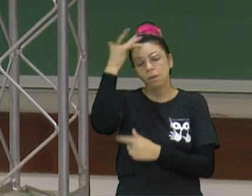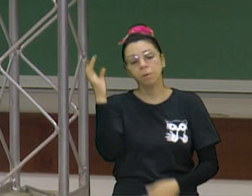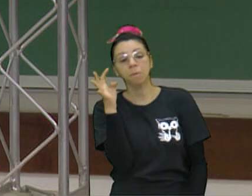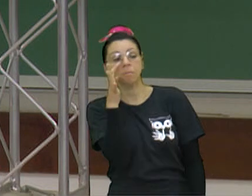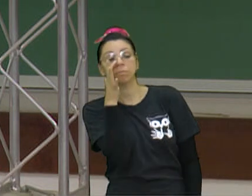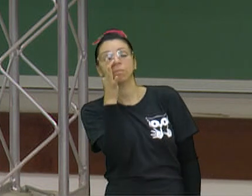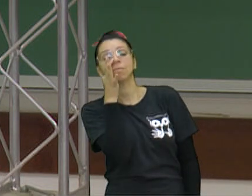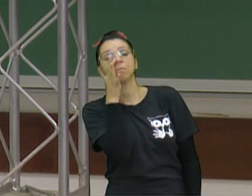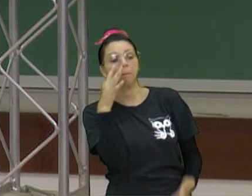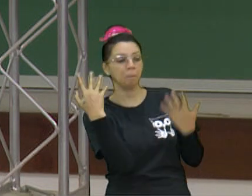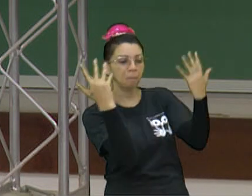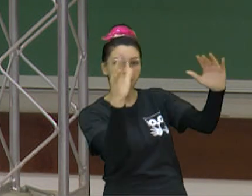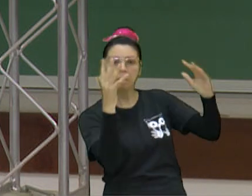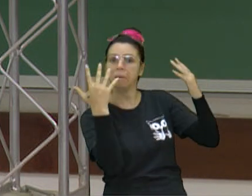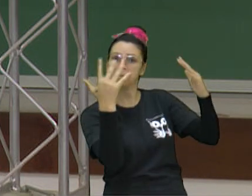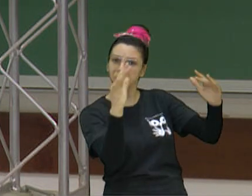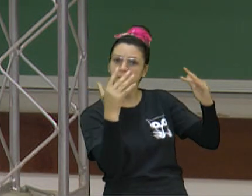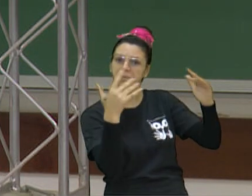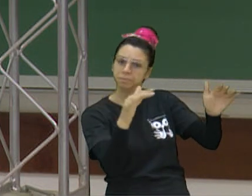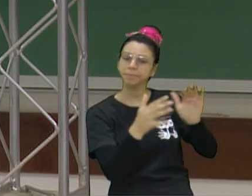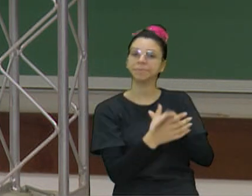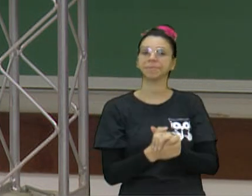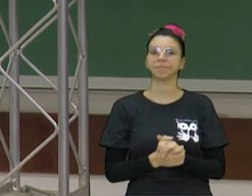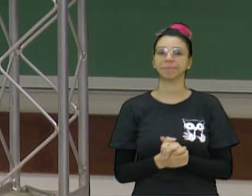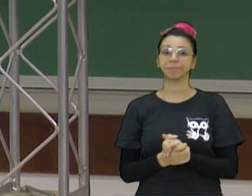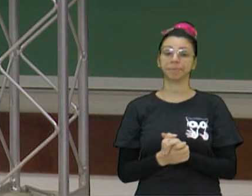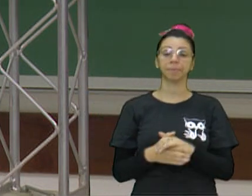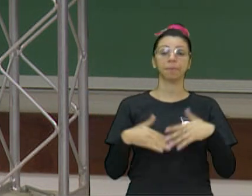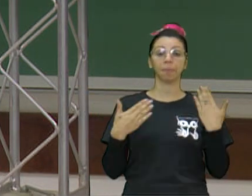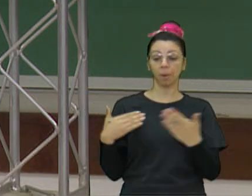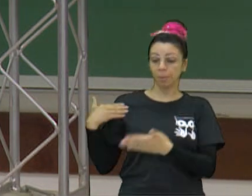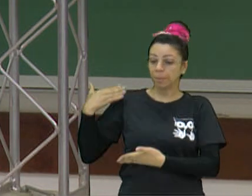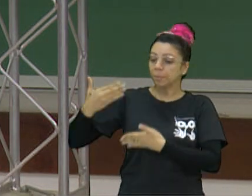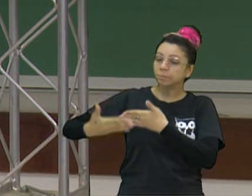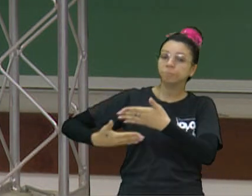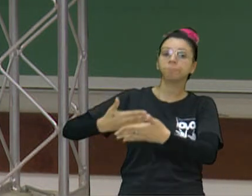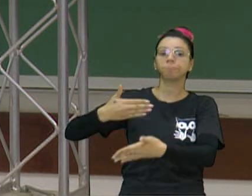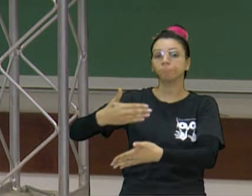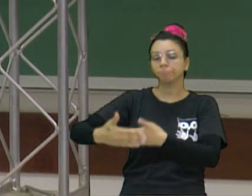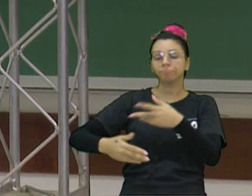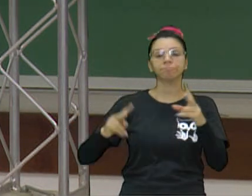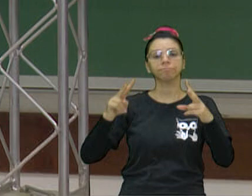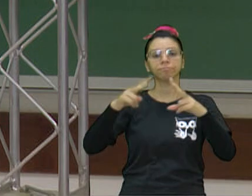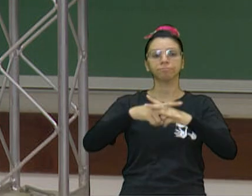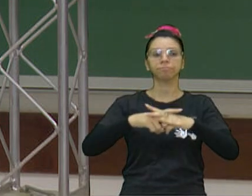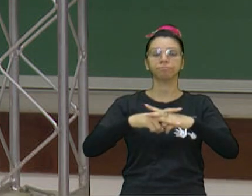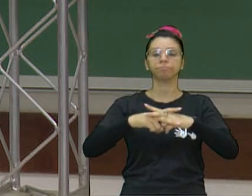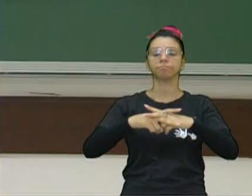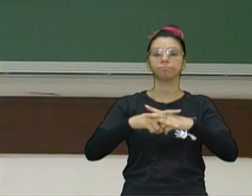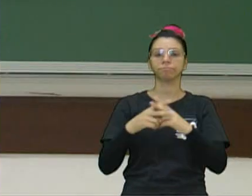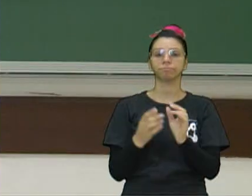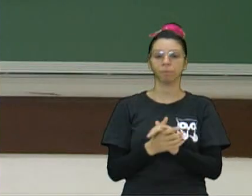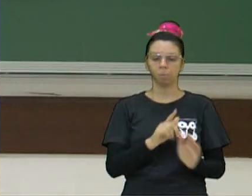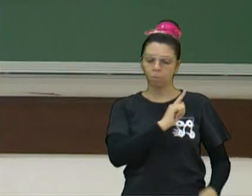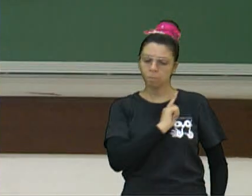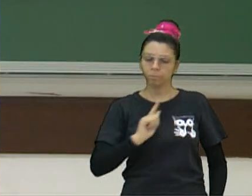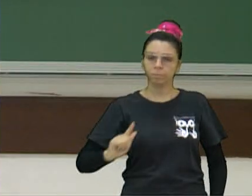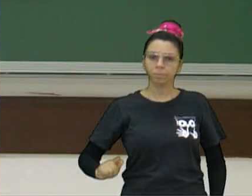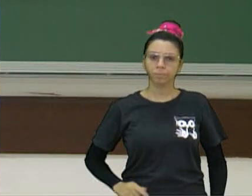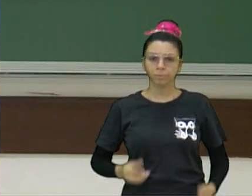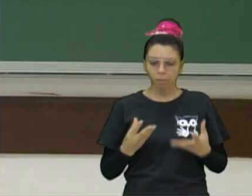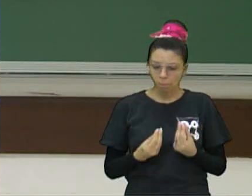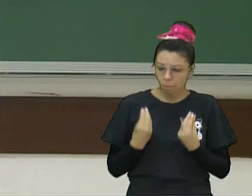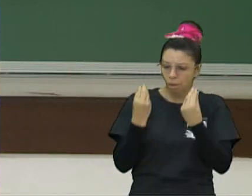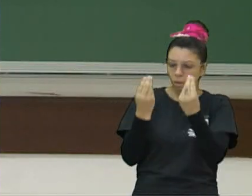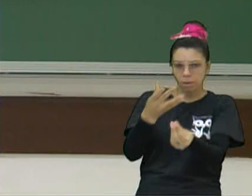período de iniciação da luta, né? Então, com a evolução, os governos começaram a premiar